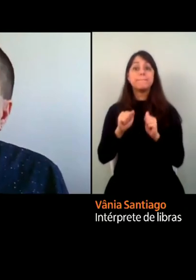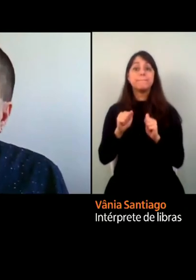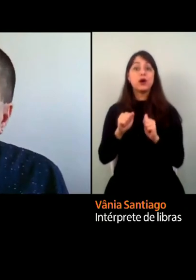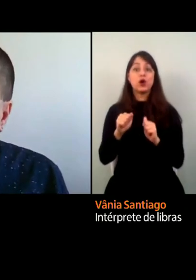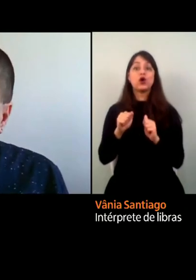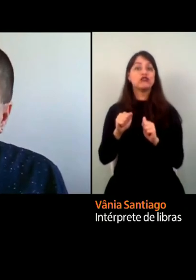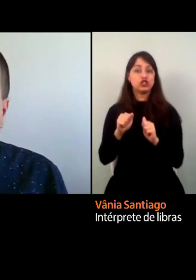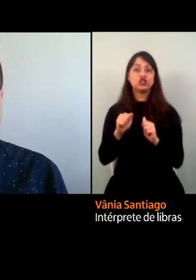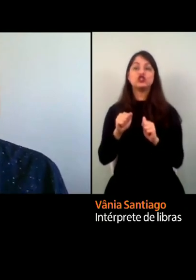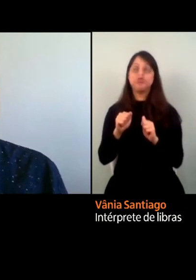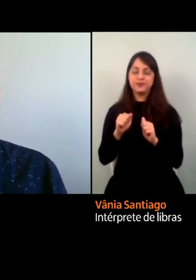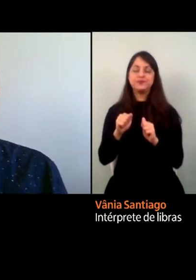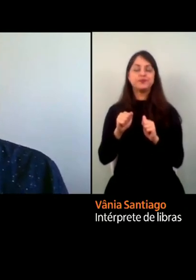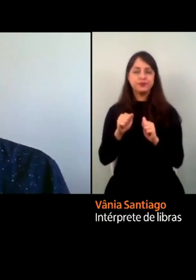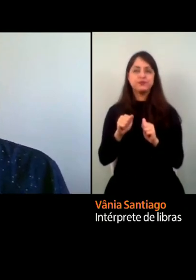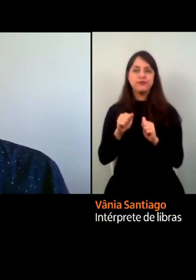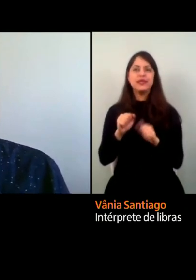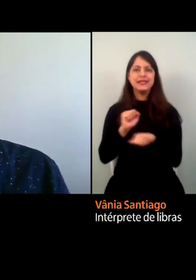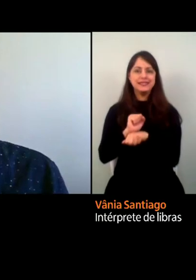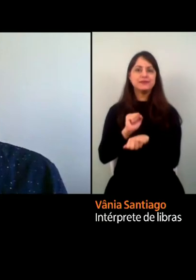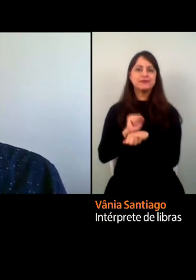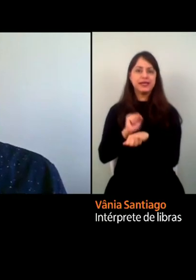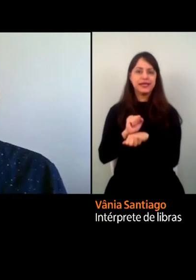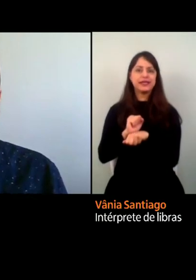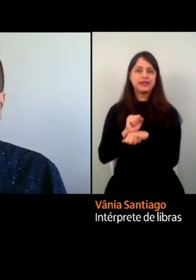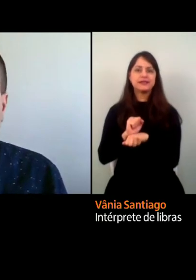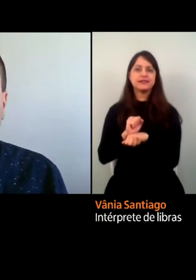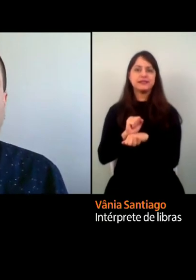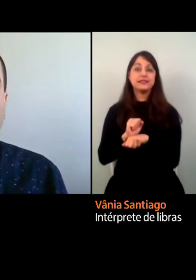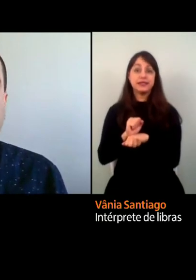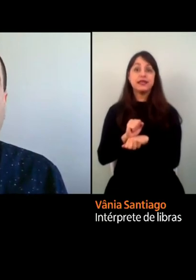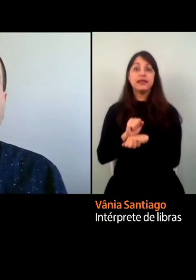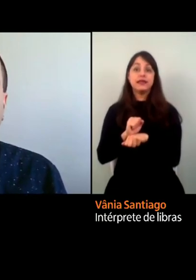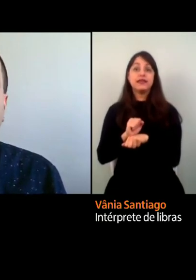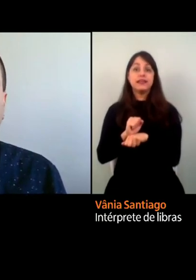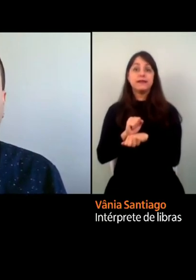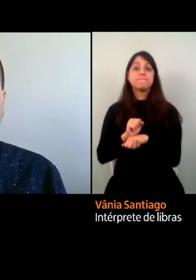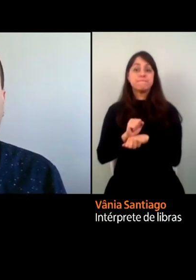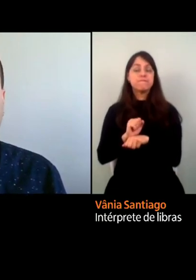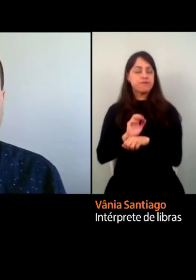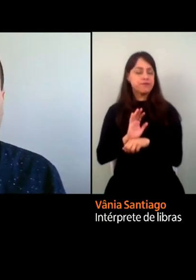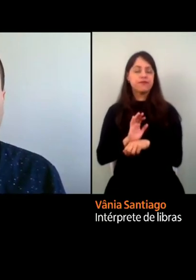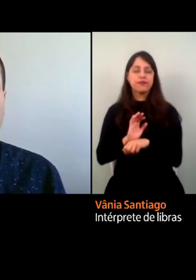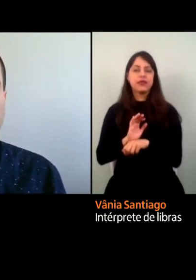falei resolvido, disse revolvido por uma noção de